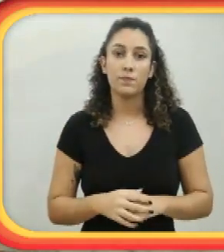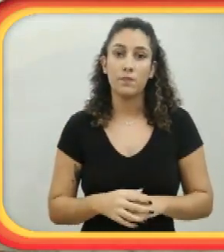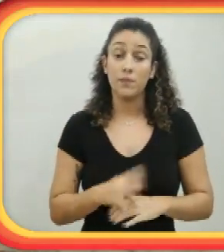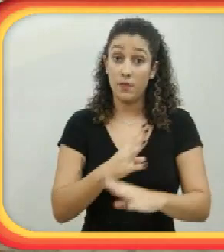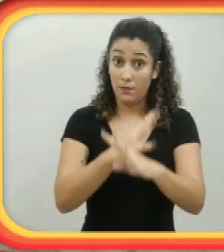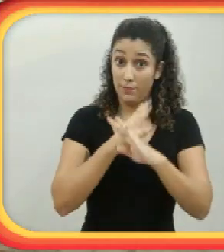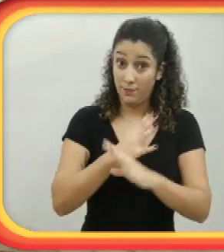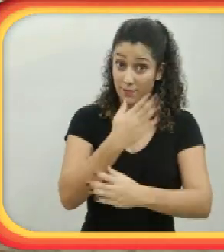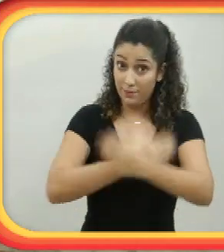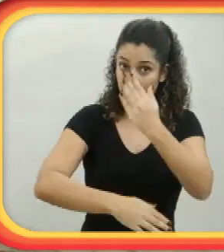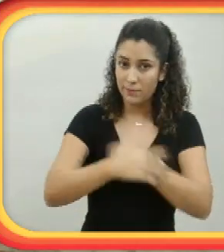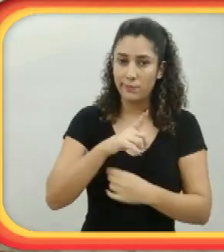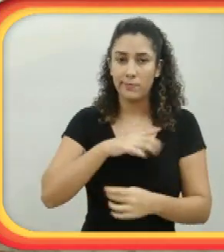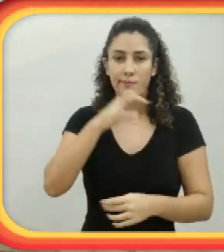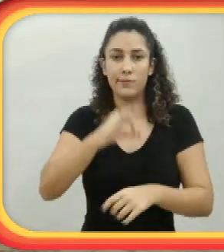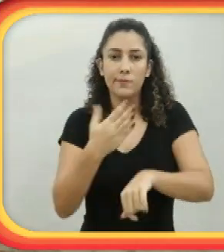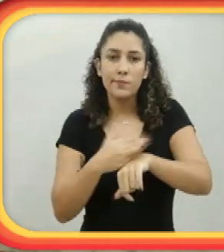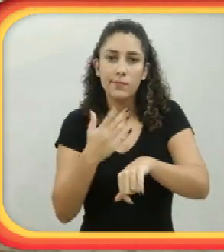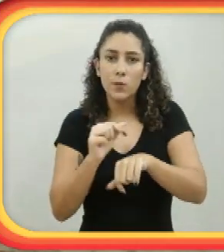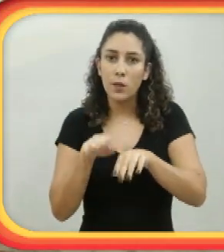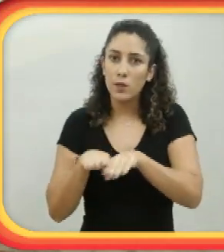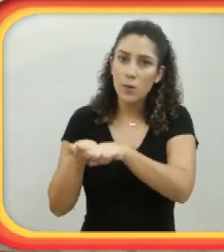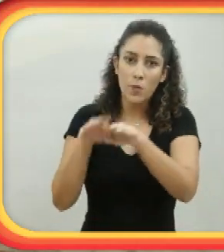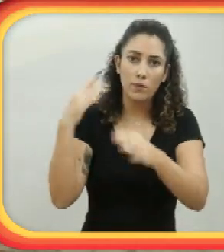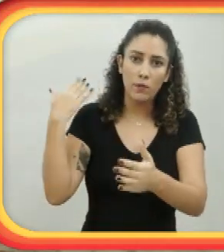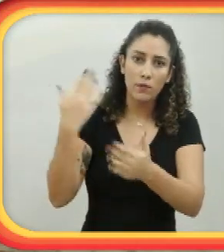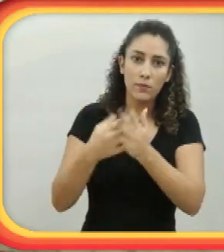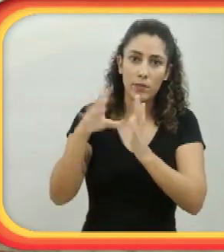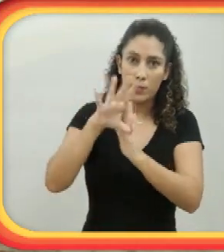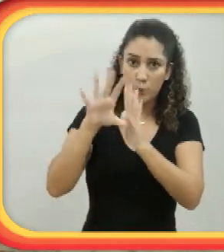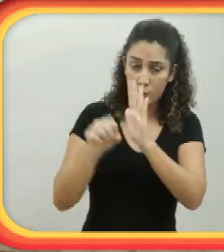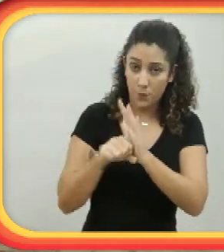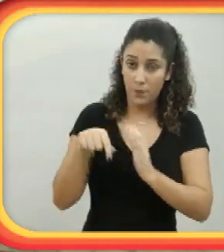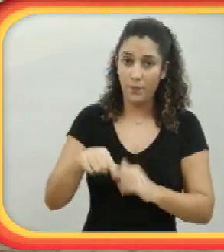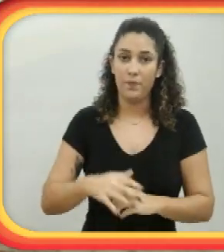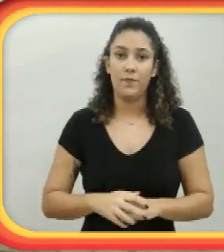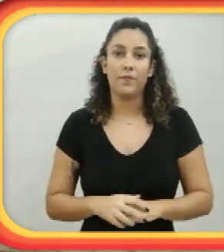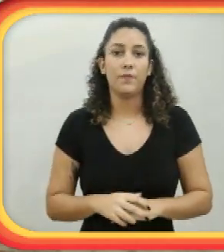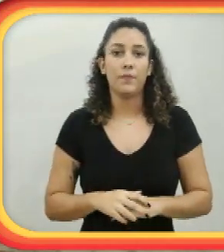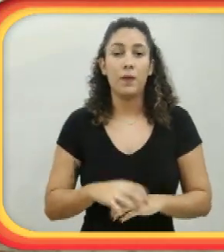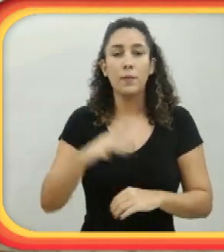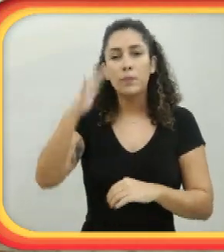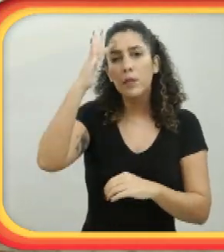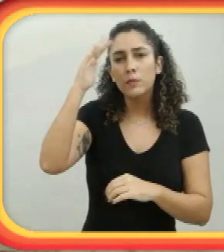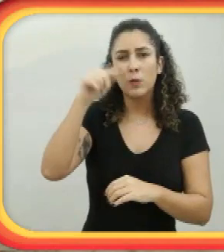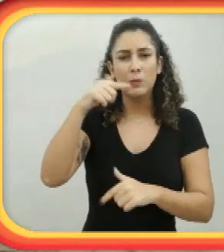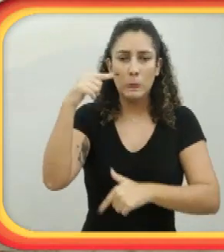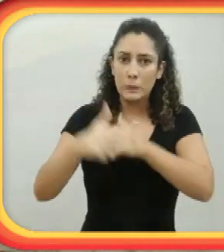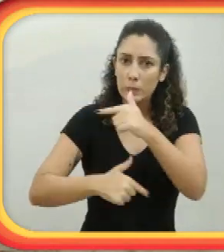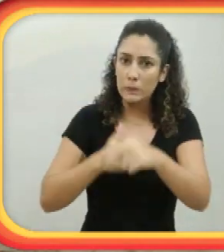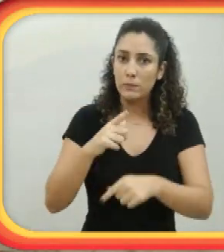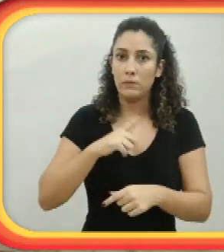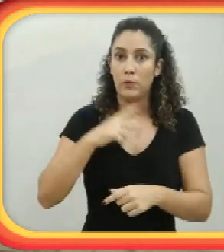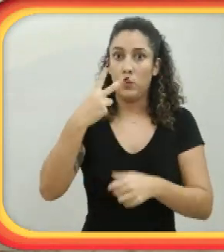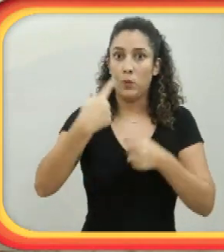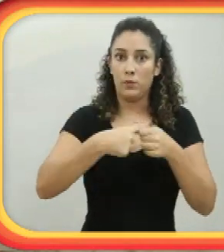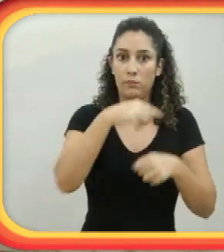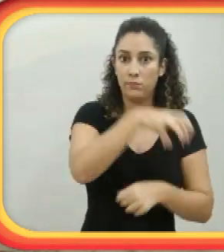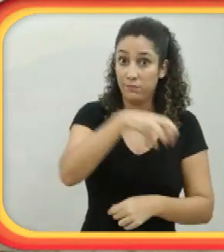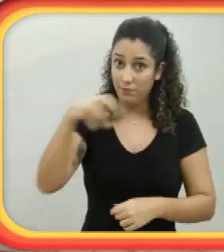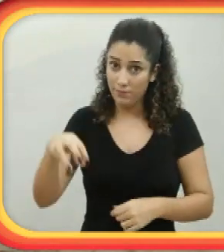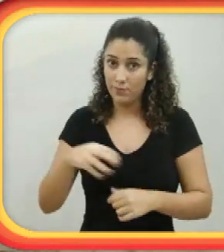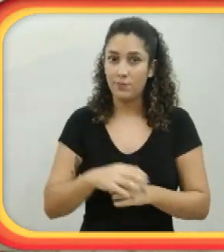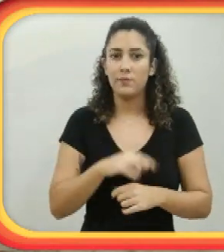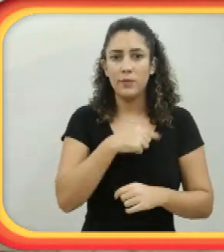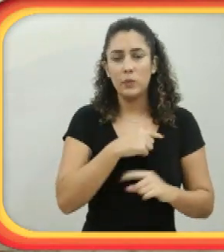essência do trabalho de clube. A paracanoagem, ela certamente era praticada igual